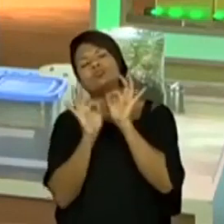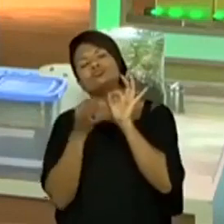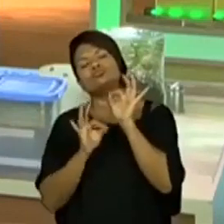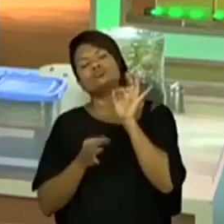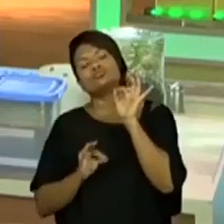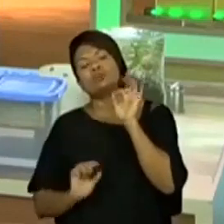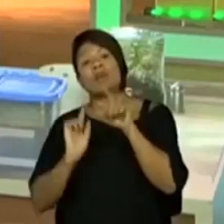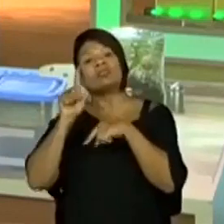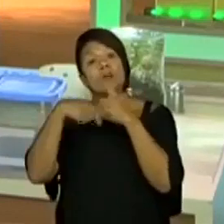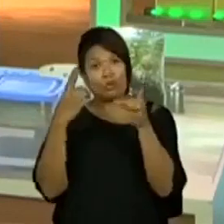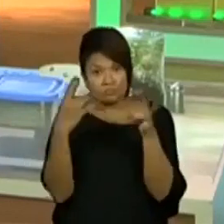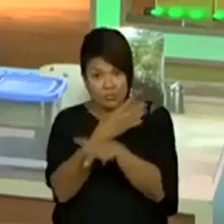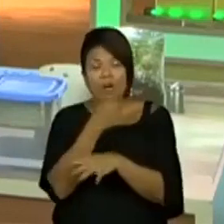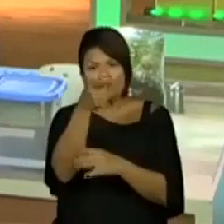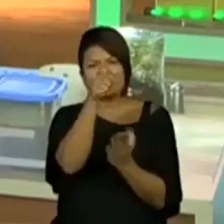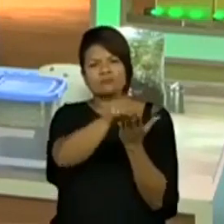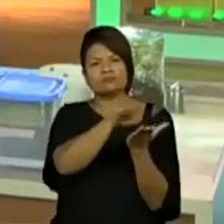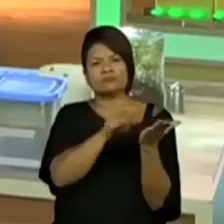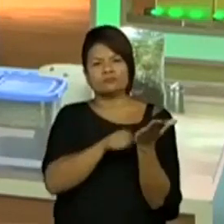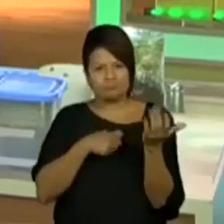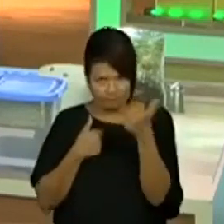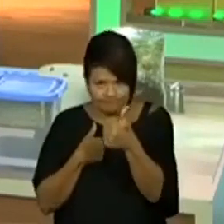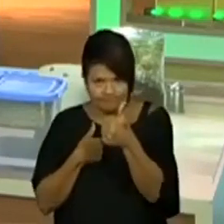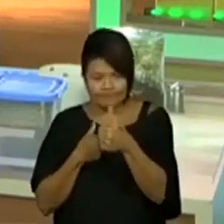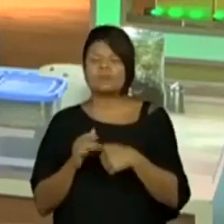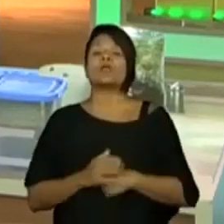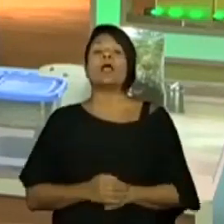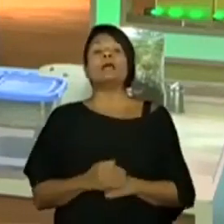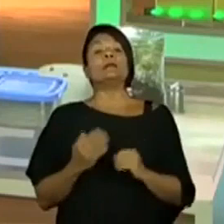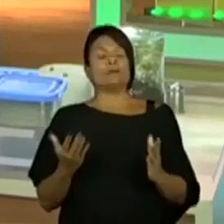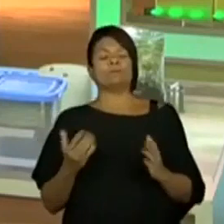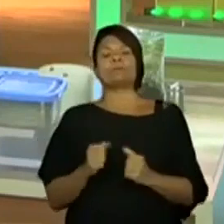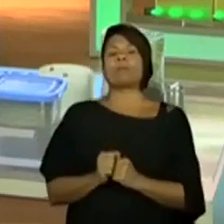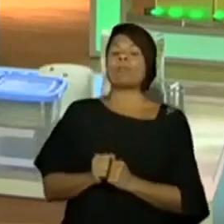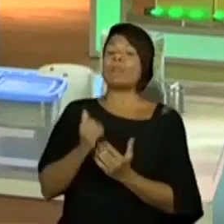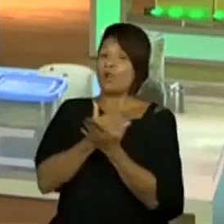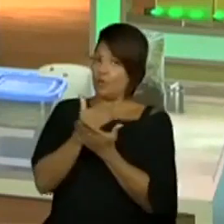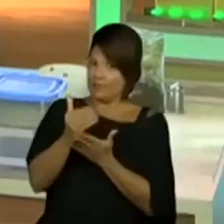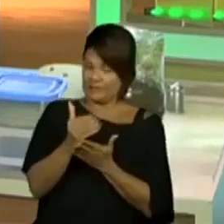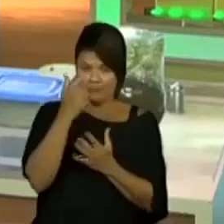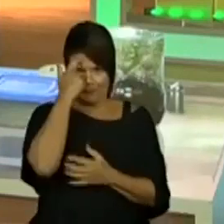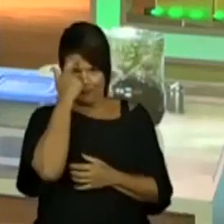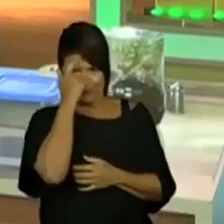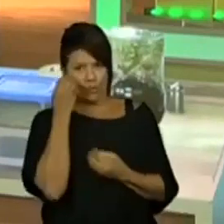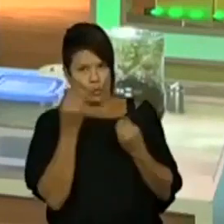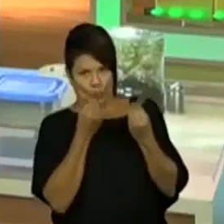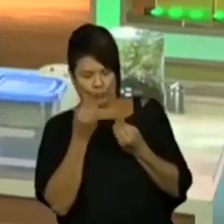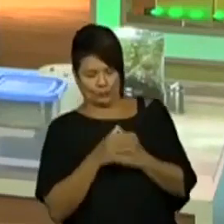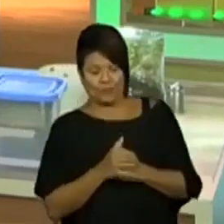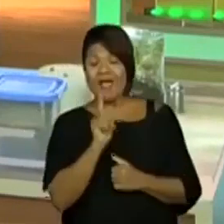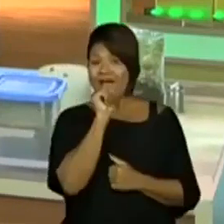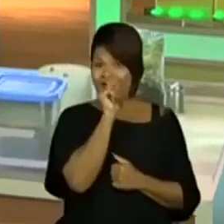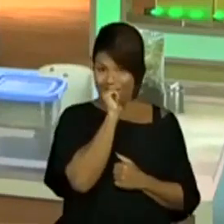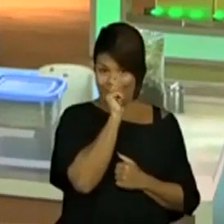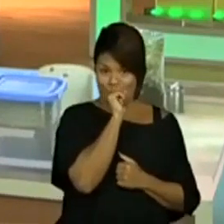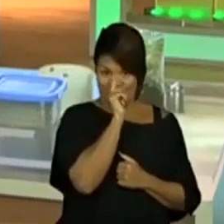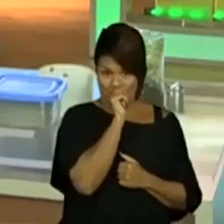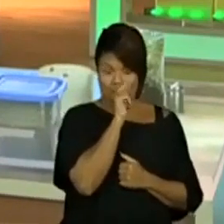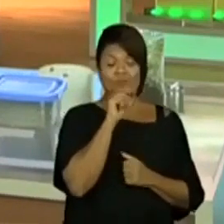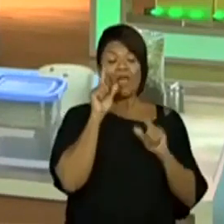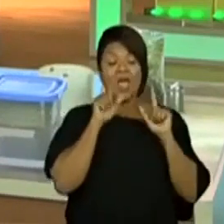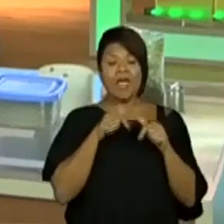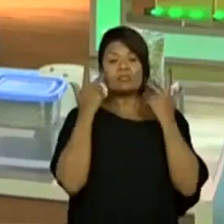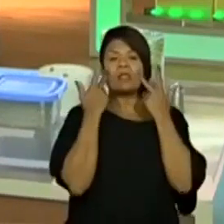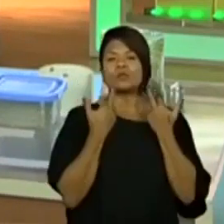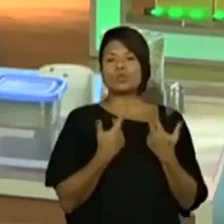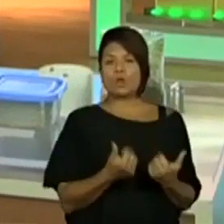bom? Então, vamos começar pensando que a água, ela é um recurso natural renovável. O